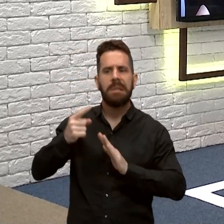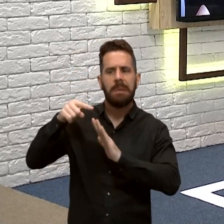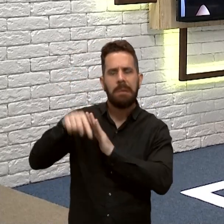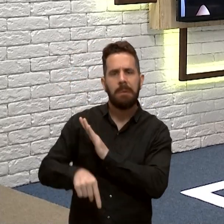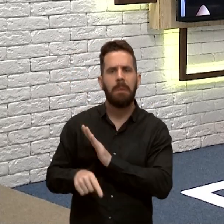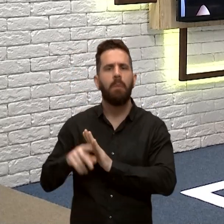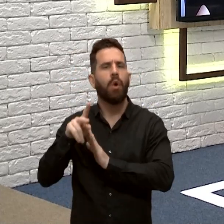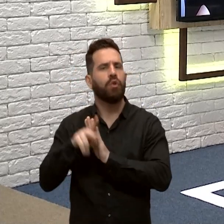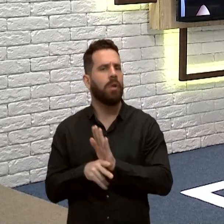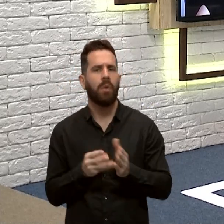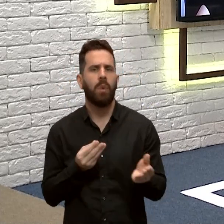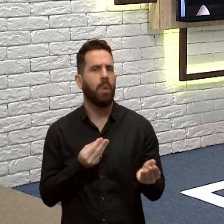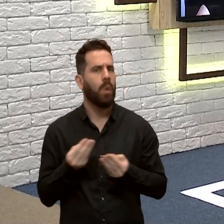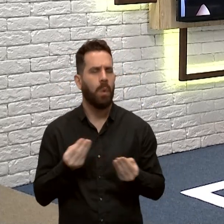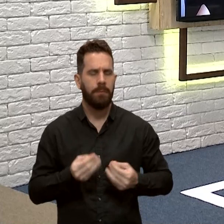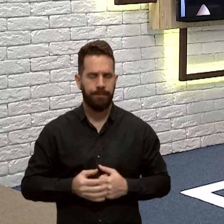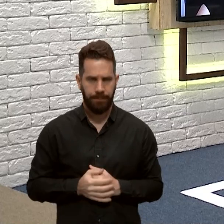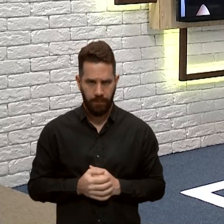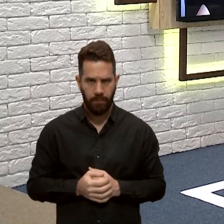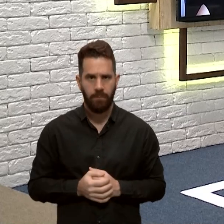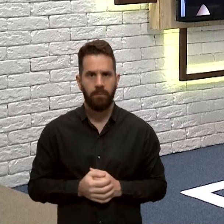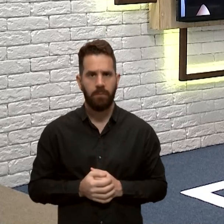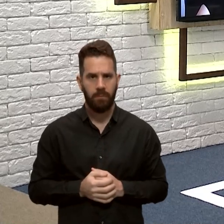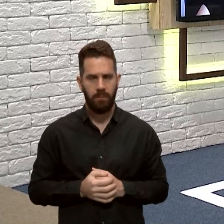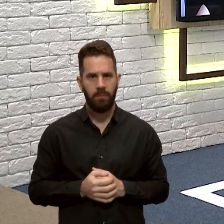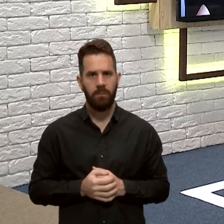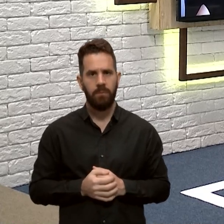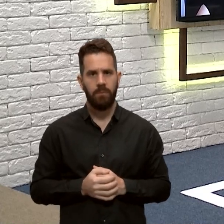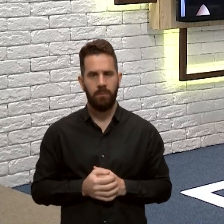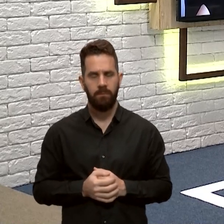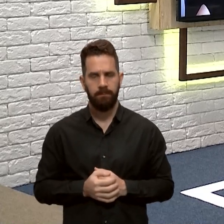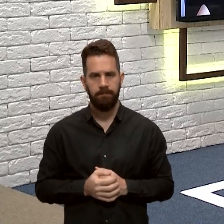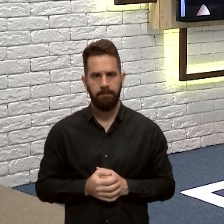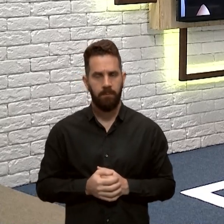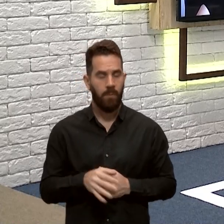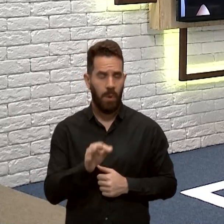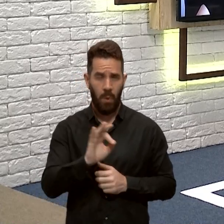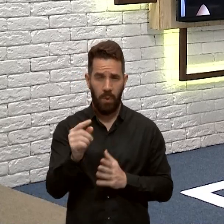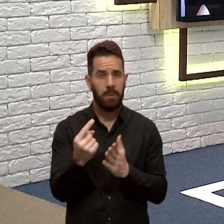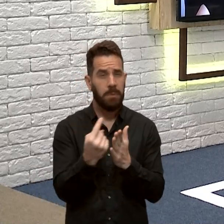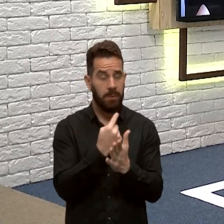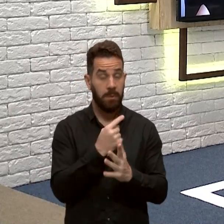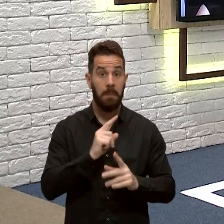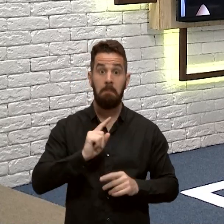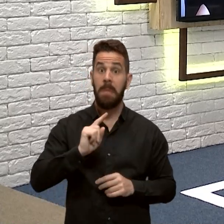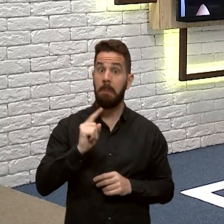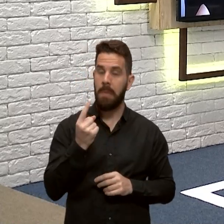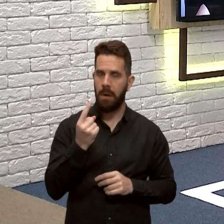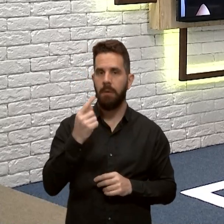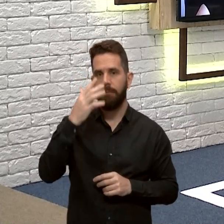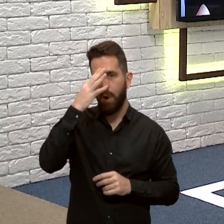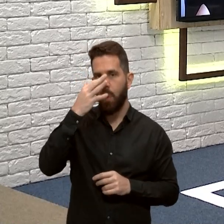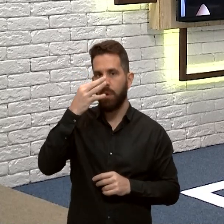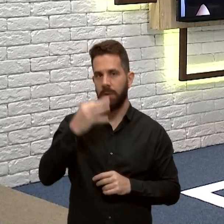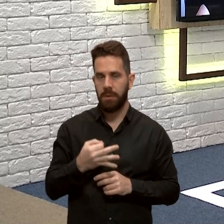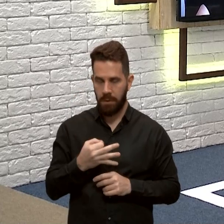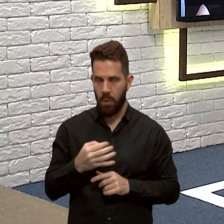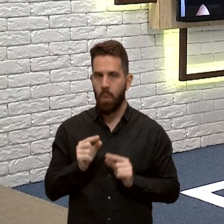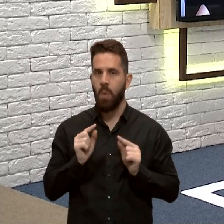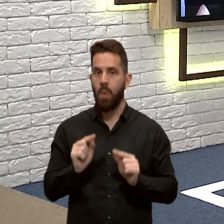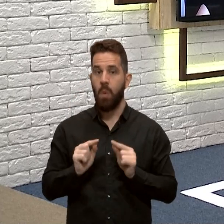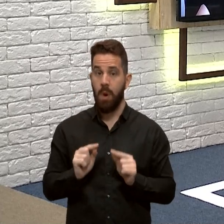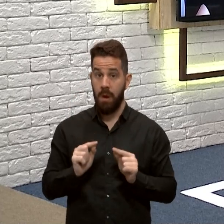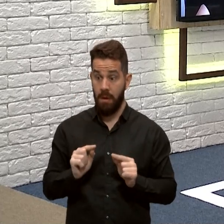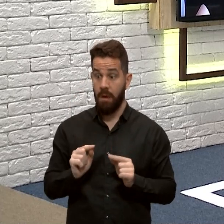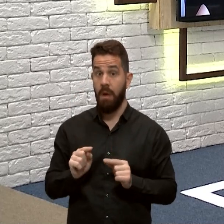pergunta, Camila, porque primeiro a gente se conscientizar de que estamos num território em que a